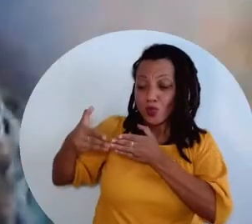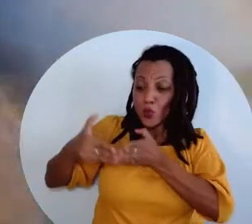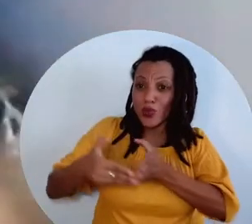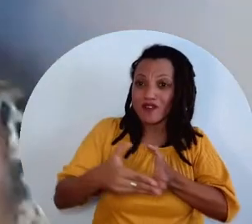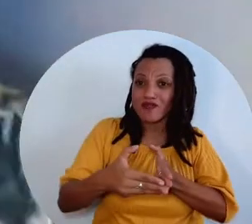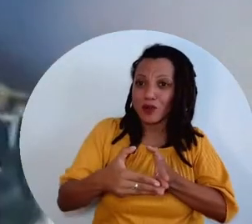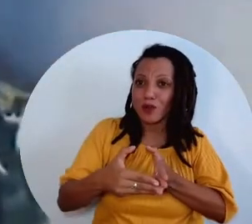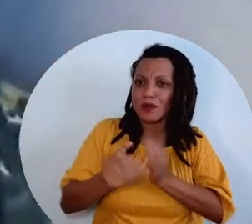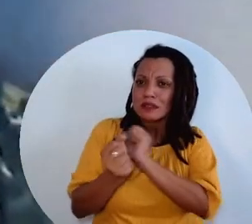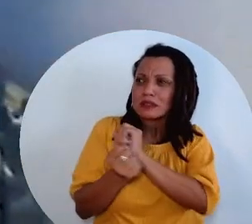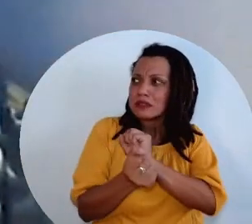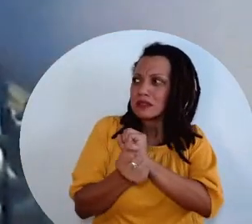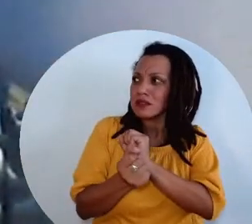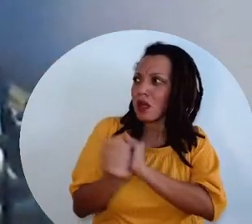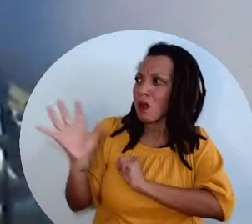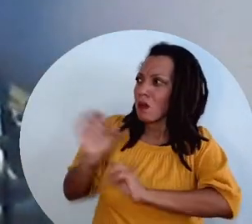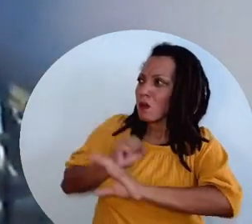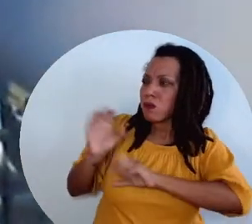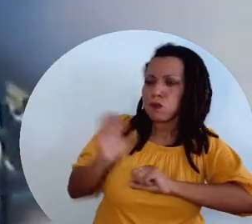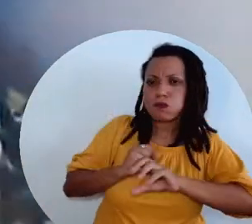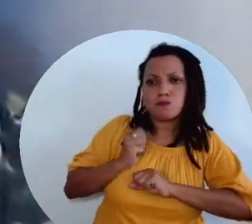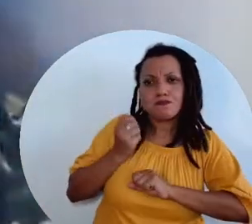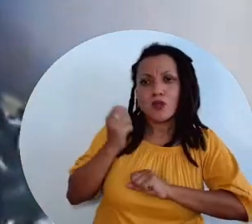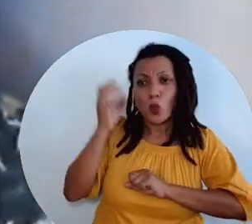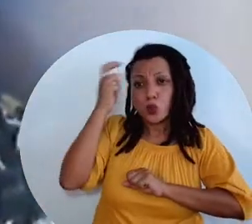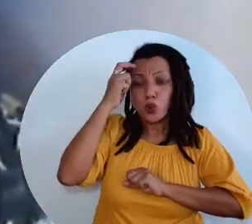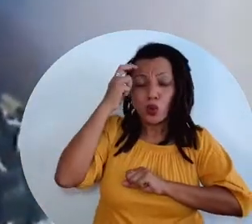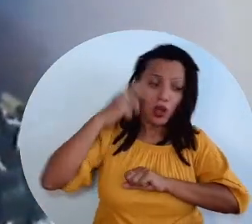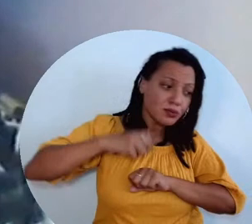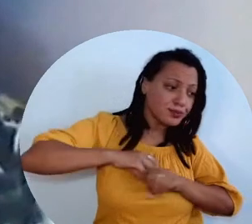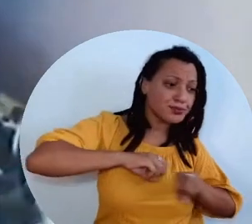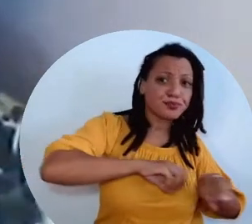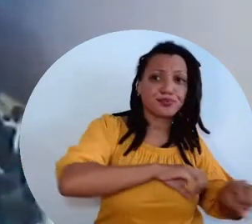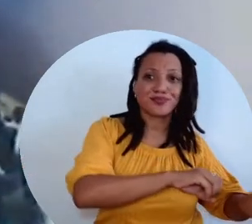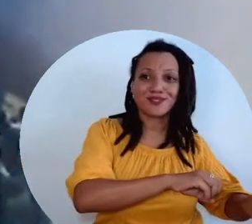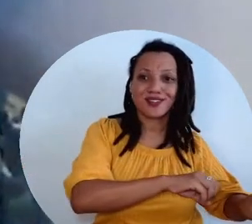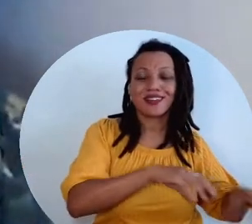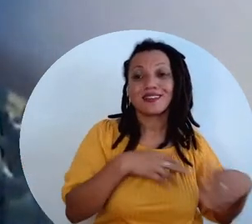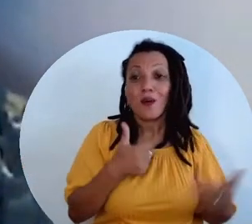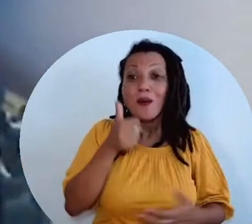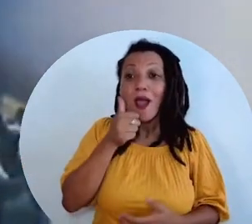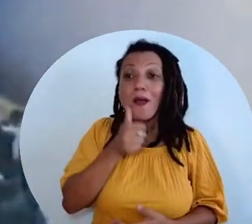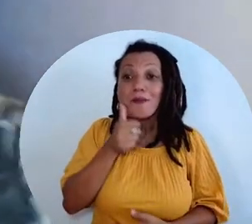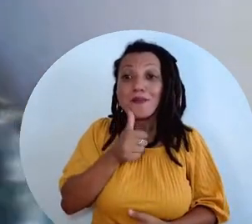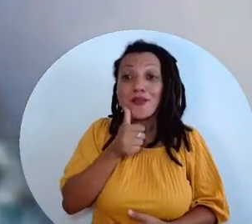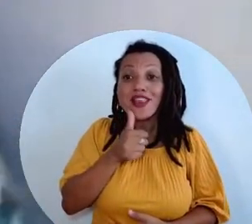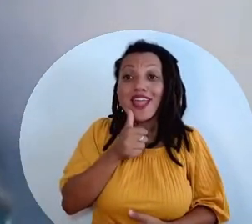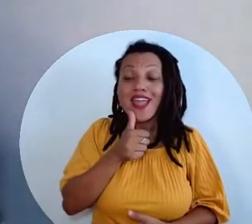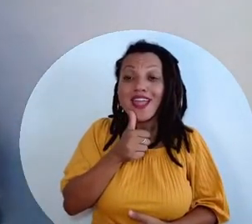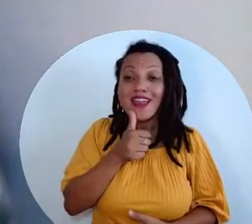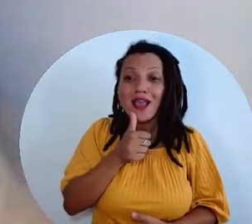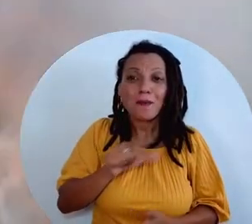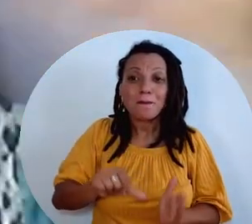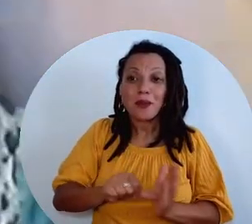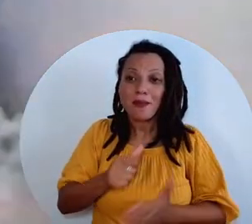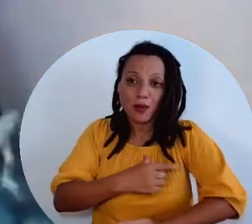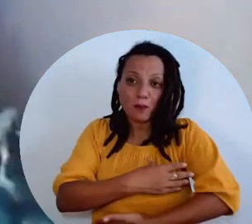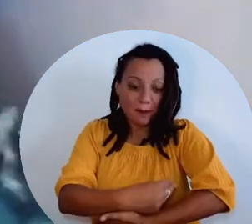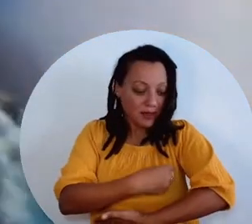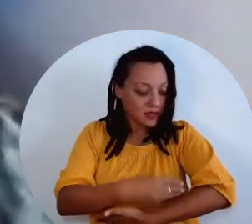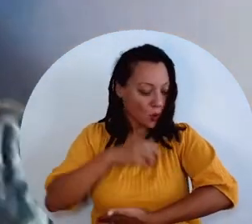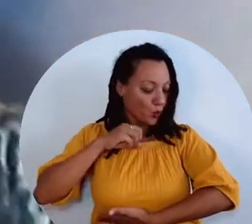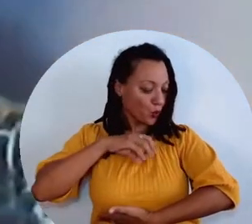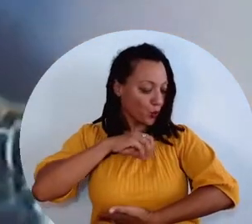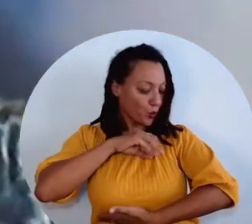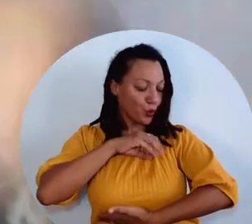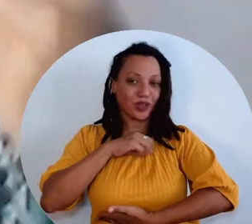elas transmitem a sua descendência. Então, são elas, né, as primeiras educadoras das crianças na amamentação, né,